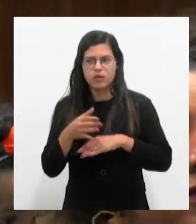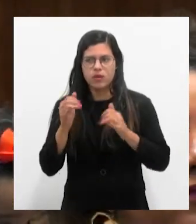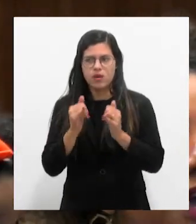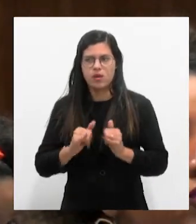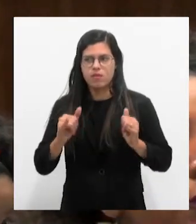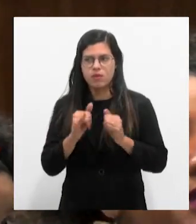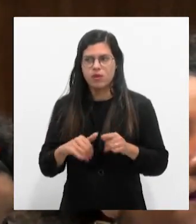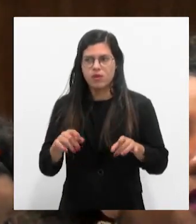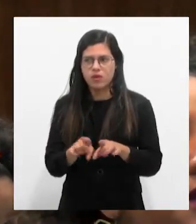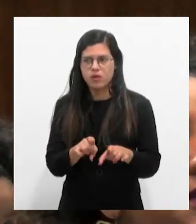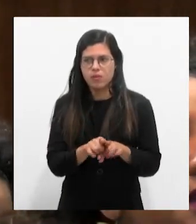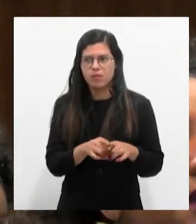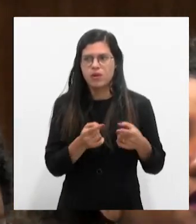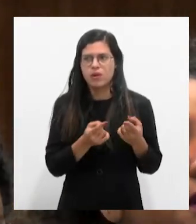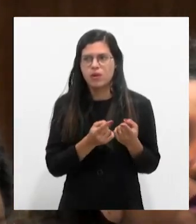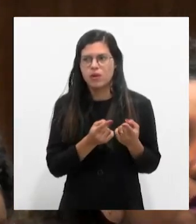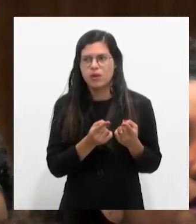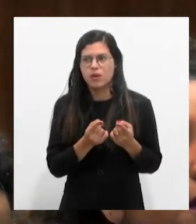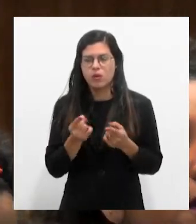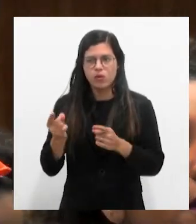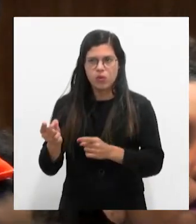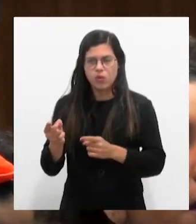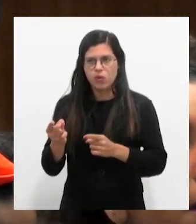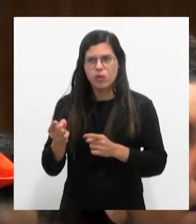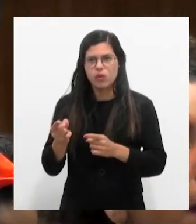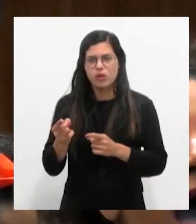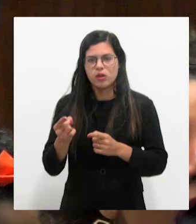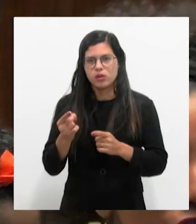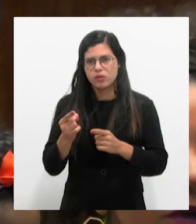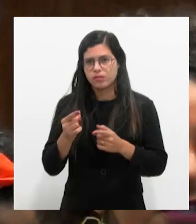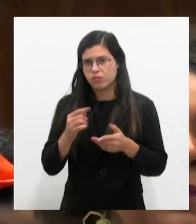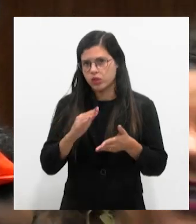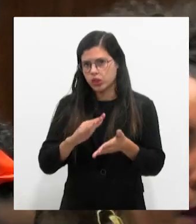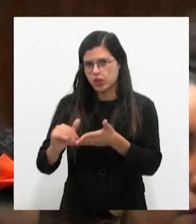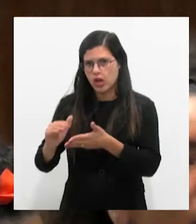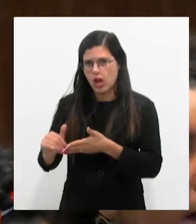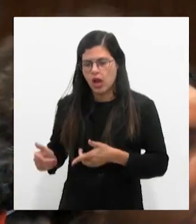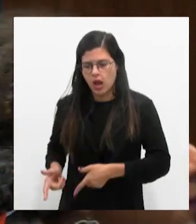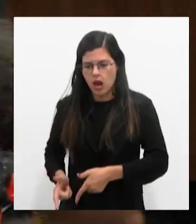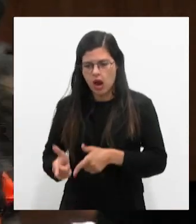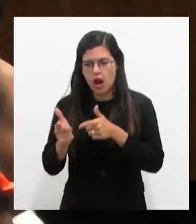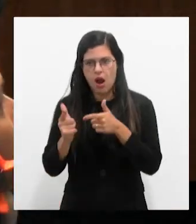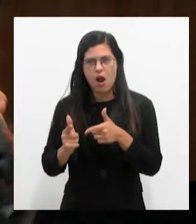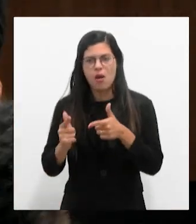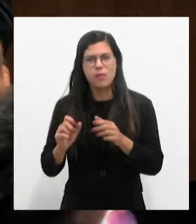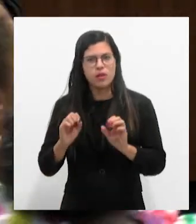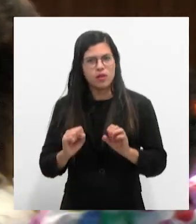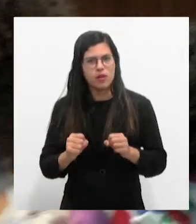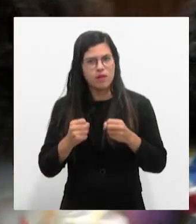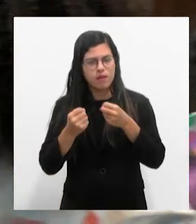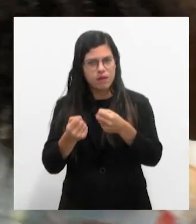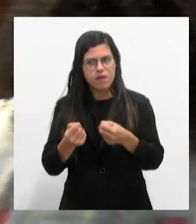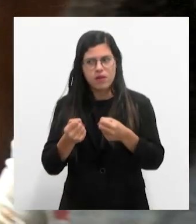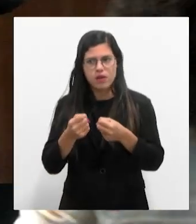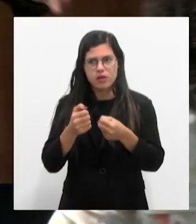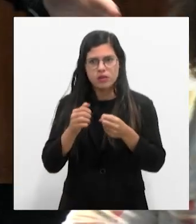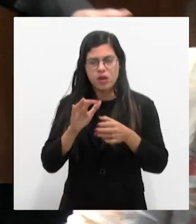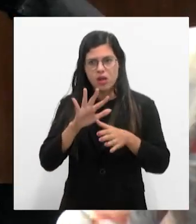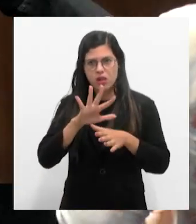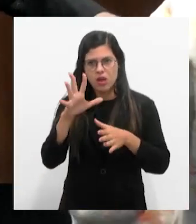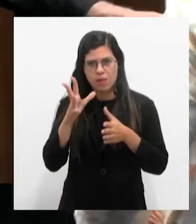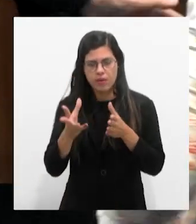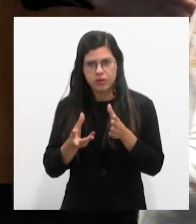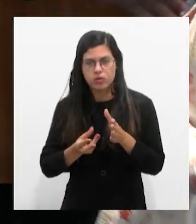o desarmamento, das campanhas de defesa da Amazônia. Ele assinou, eu tenho uma foto junto,